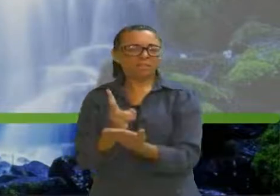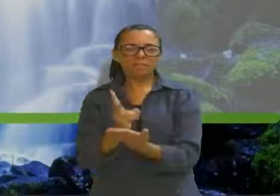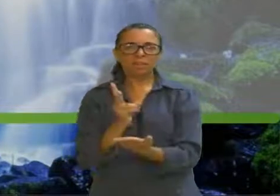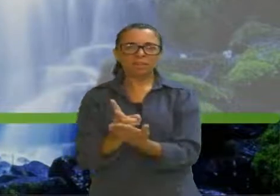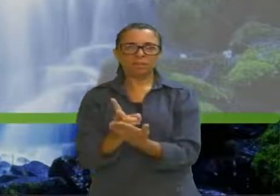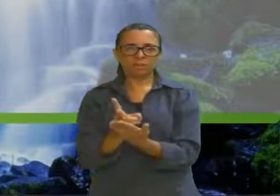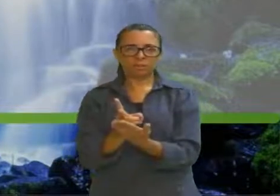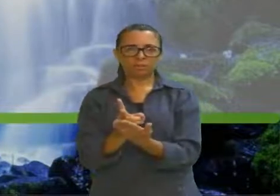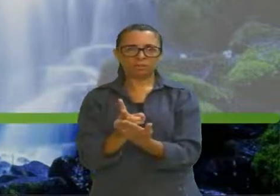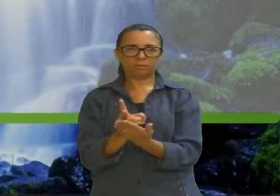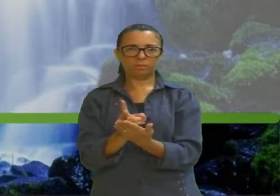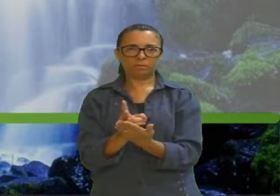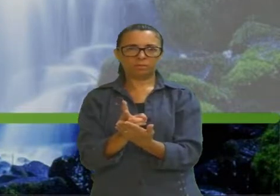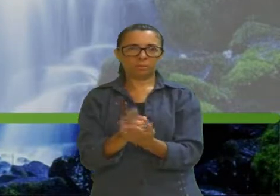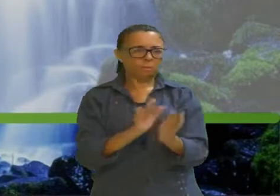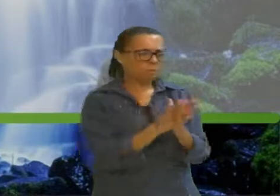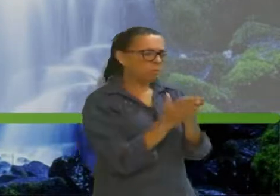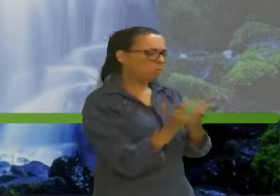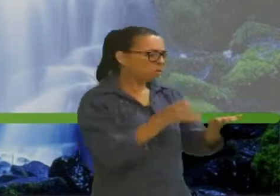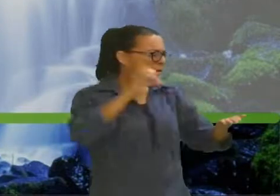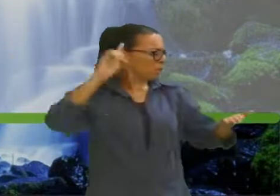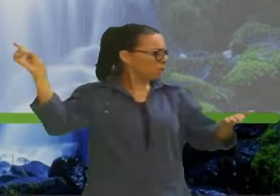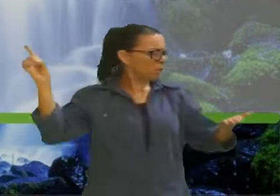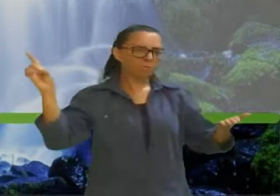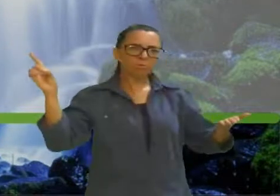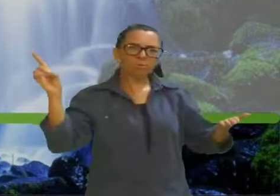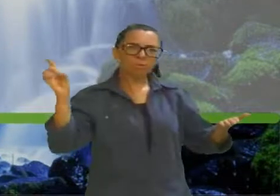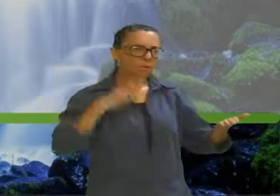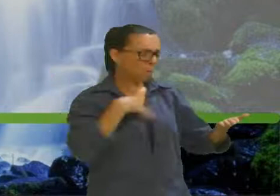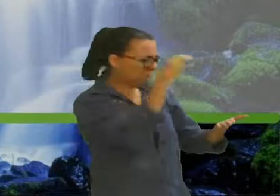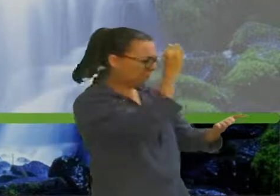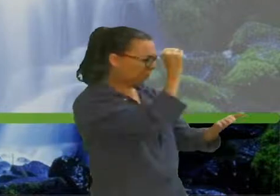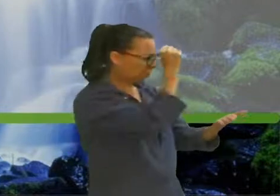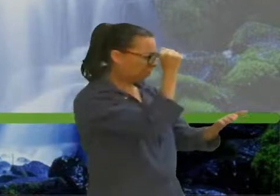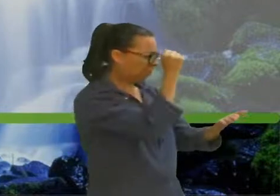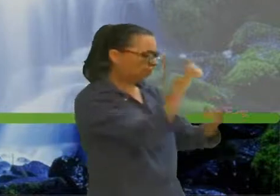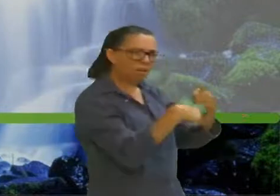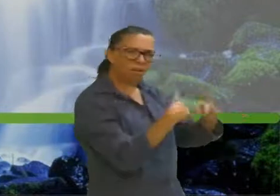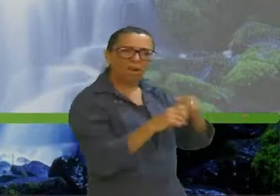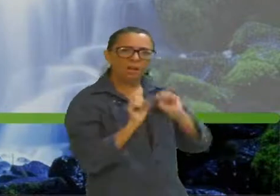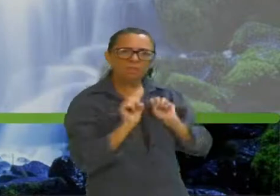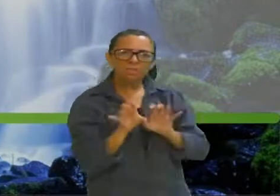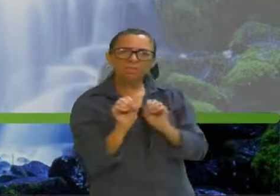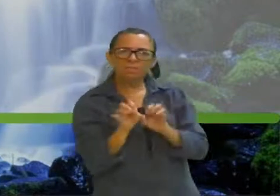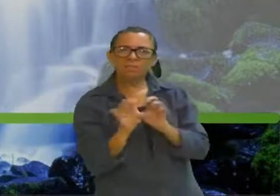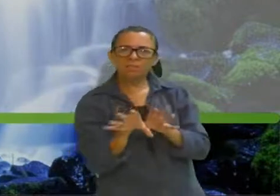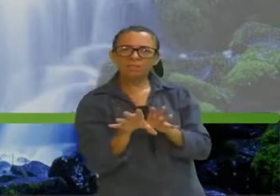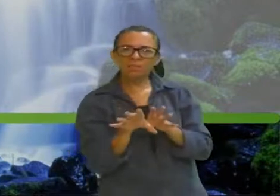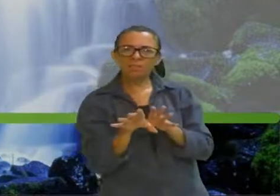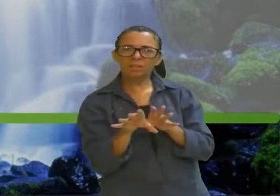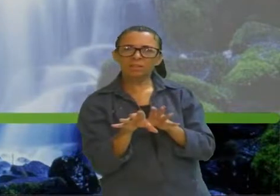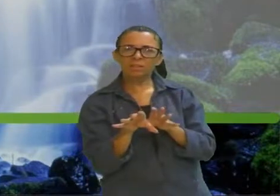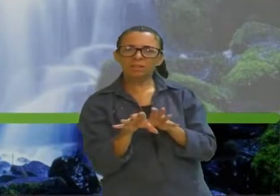Deus. Então, você vê que o teu dia não é do jeito que você acha que vai acontecer.